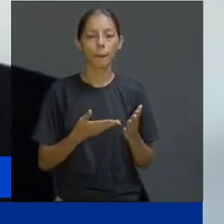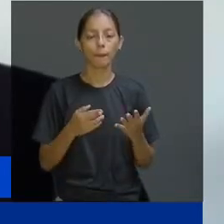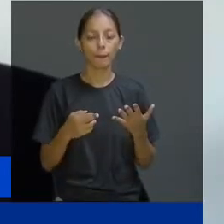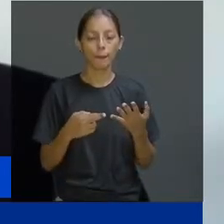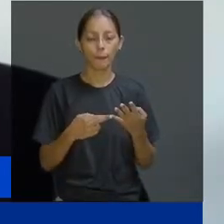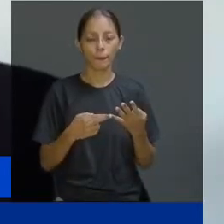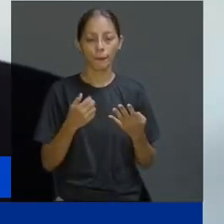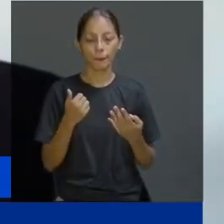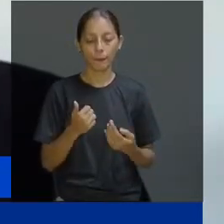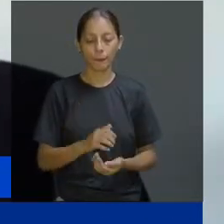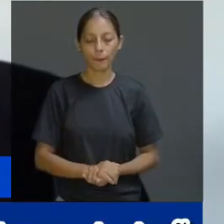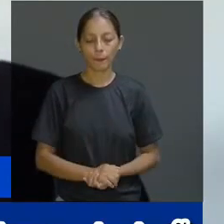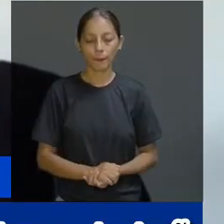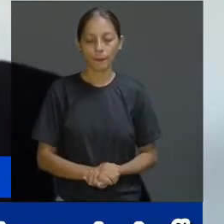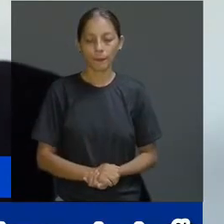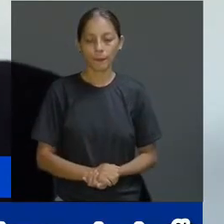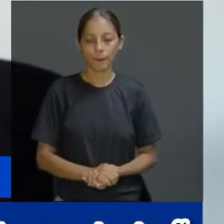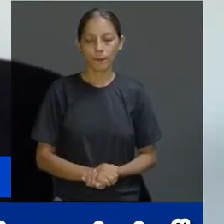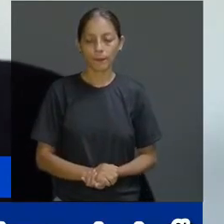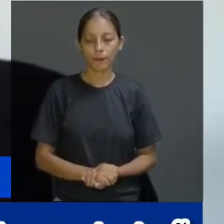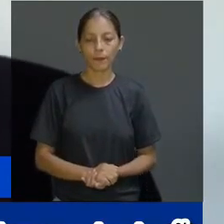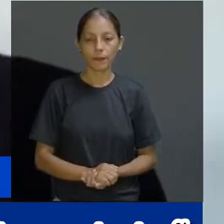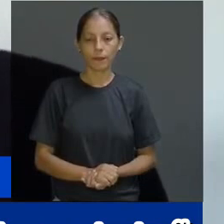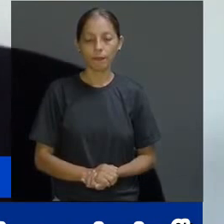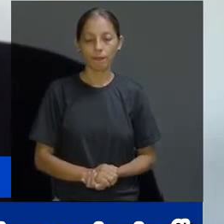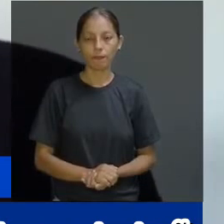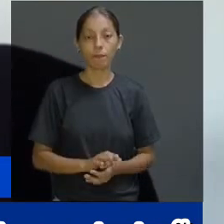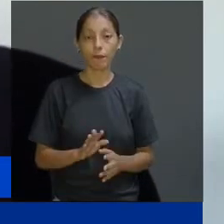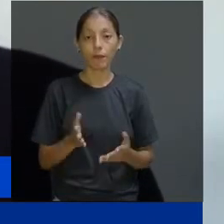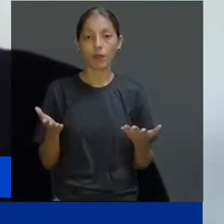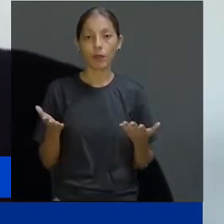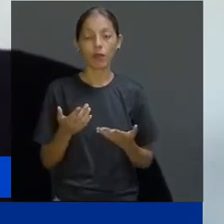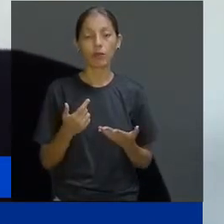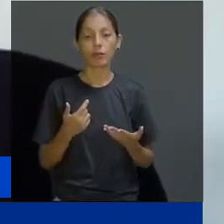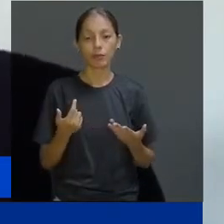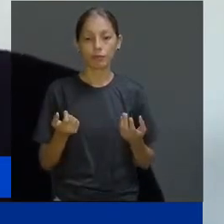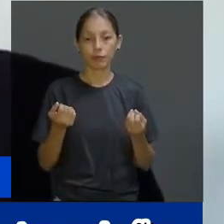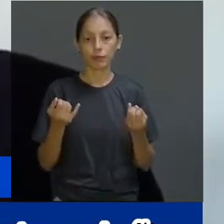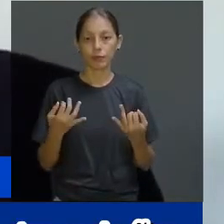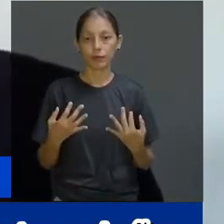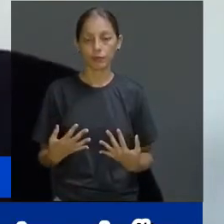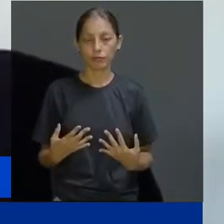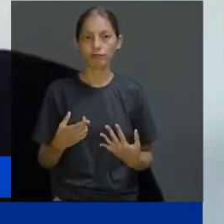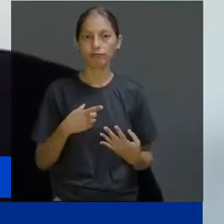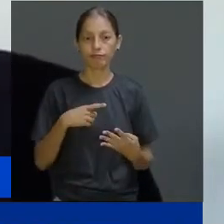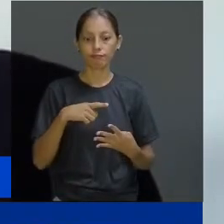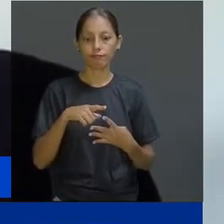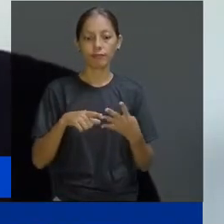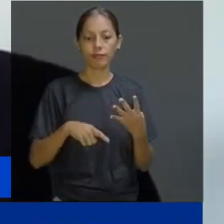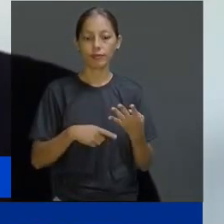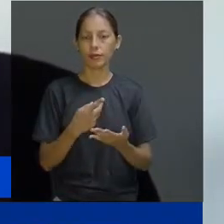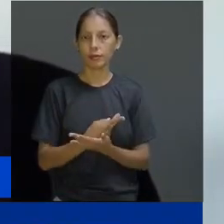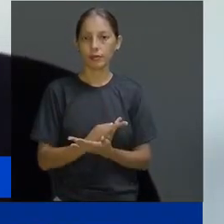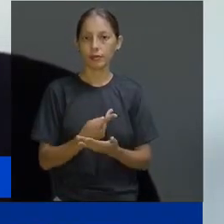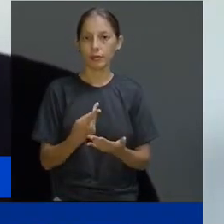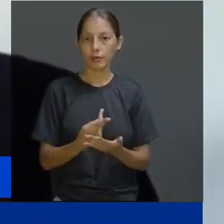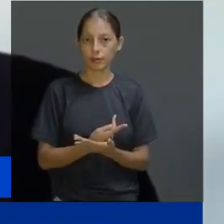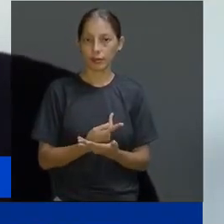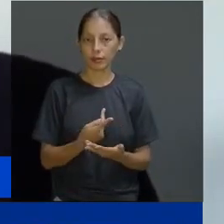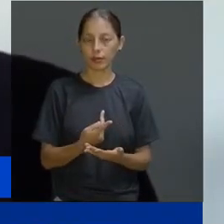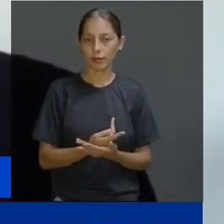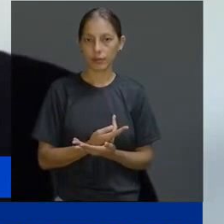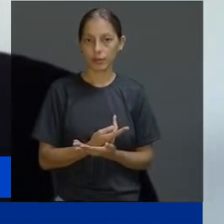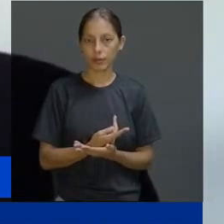pode prosseguir. Excelência, eu estou registrando aqui porque alegam-se 4 omissões. Em verdade, todas